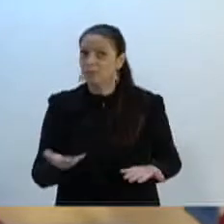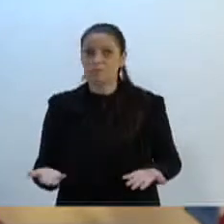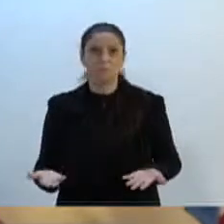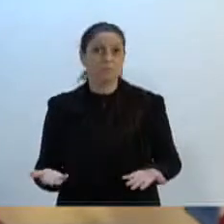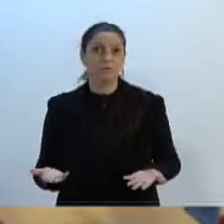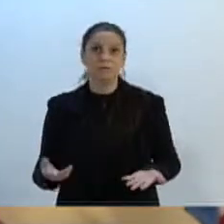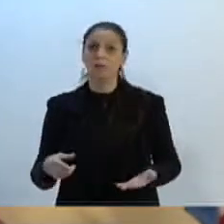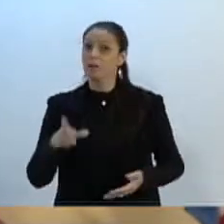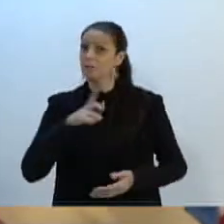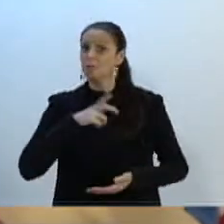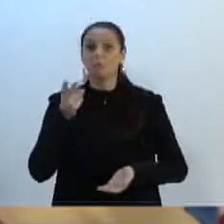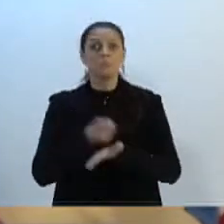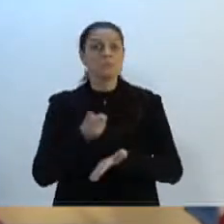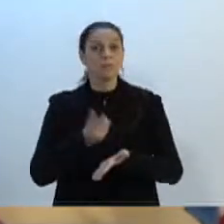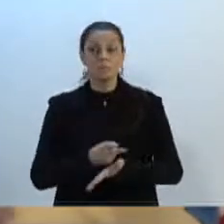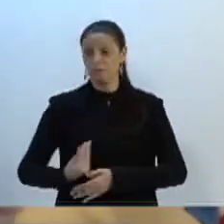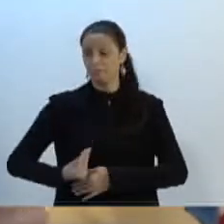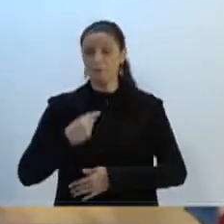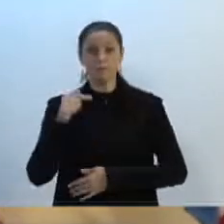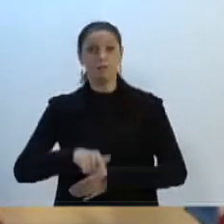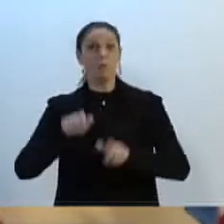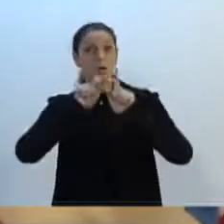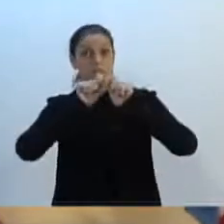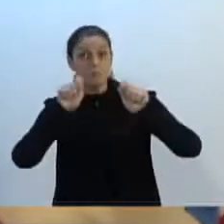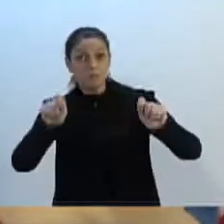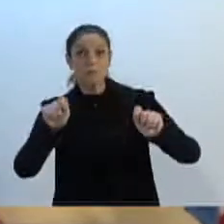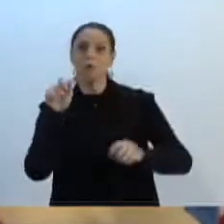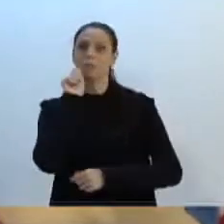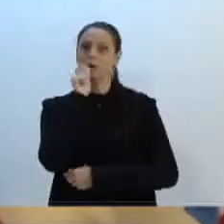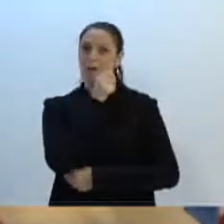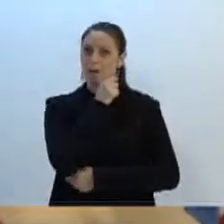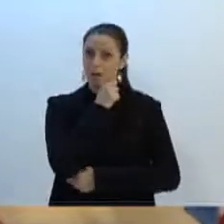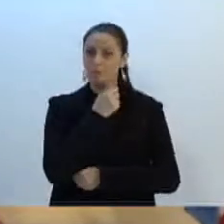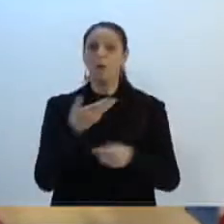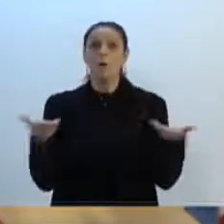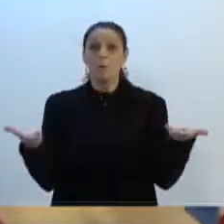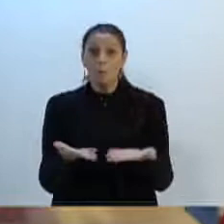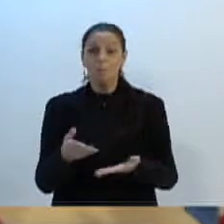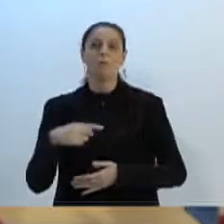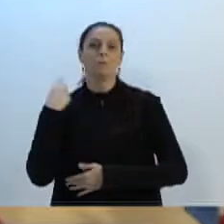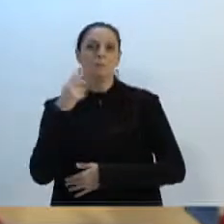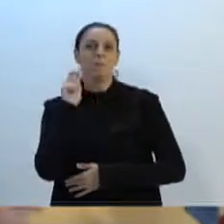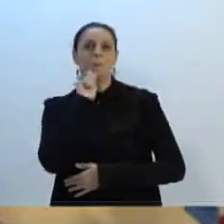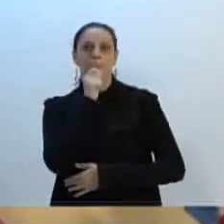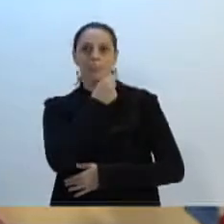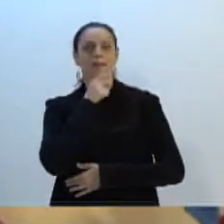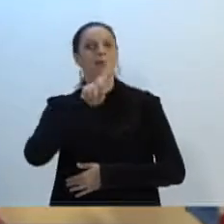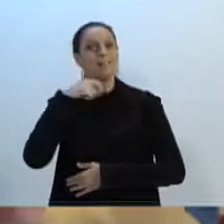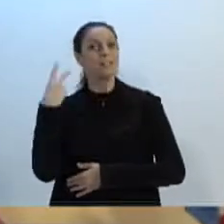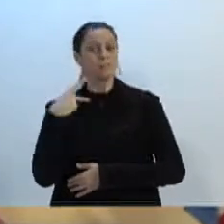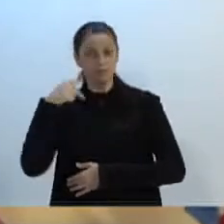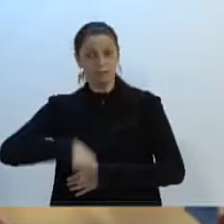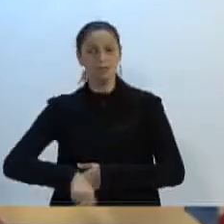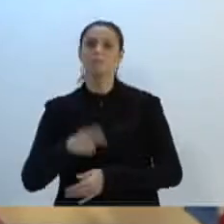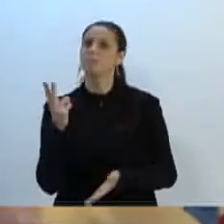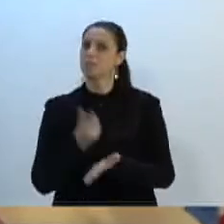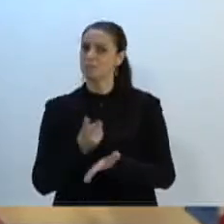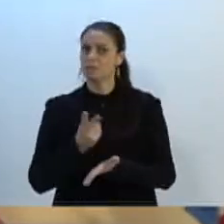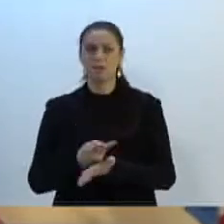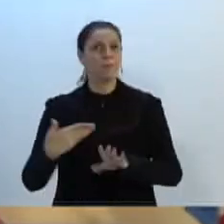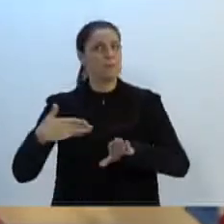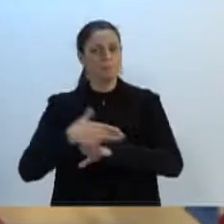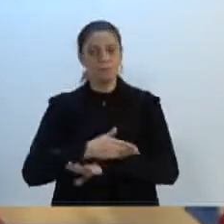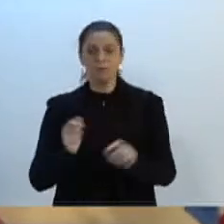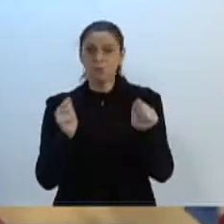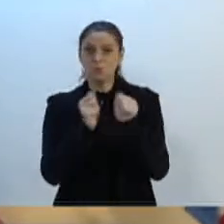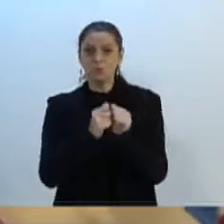presença do assessor do vereador Alba, nós temos o vereador, hoje o deputado Alba, que era vereador aqui nessa Casa Legislativa, sempre esteve presente aqui